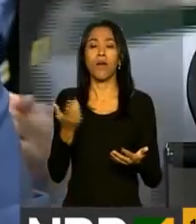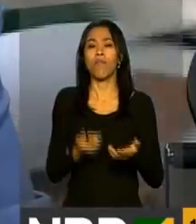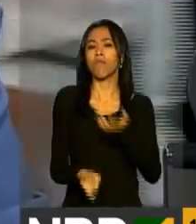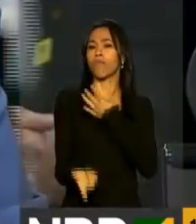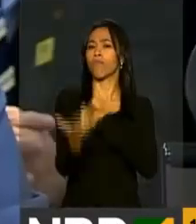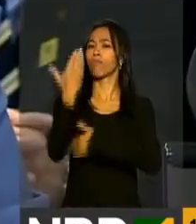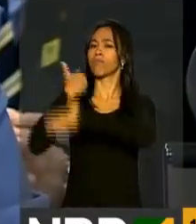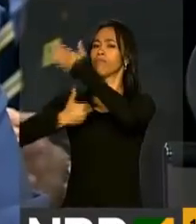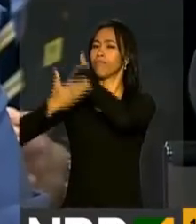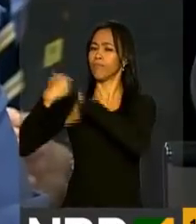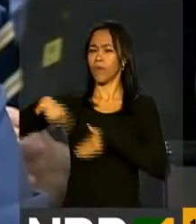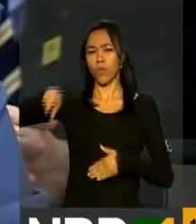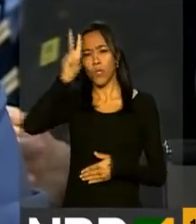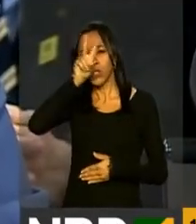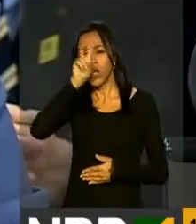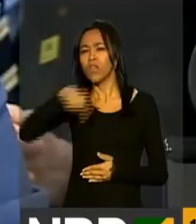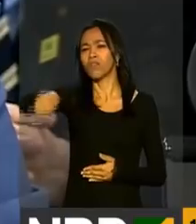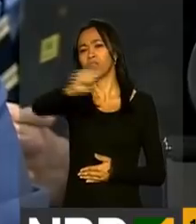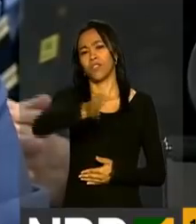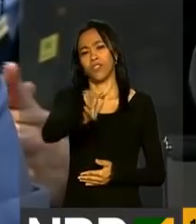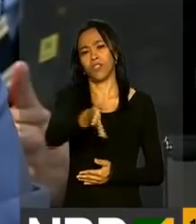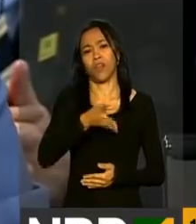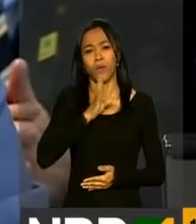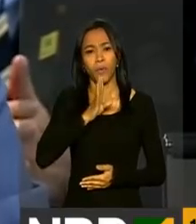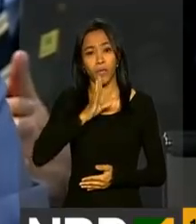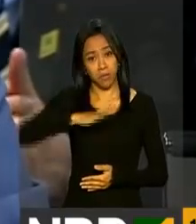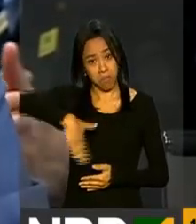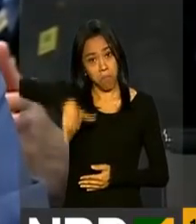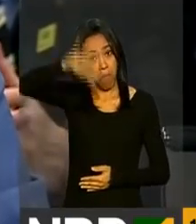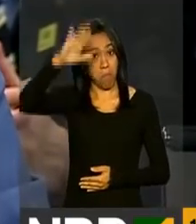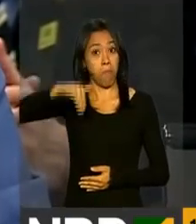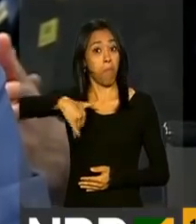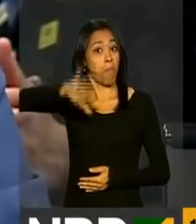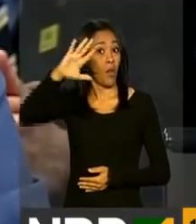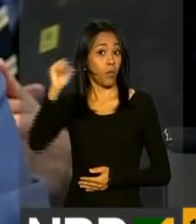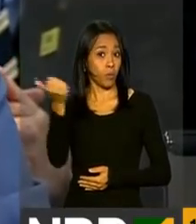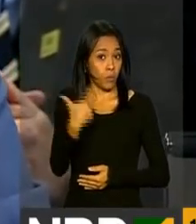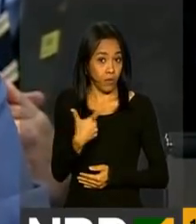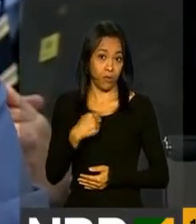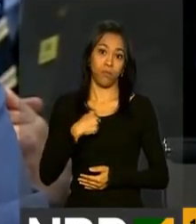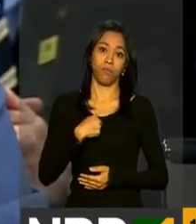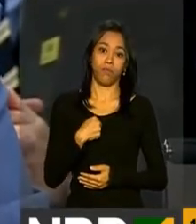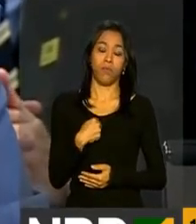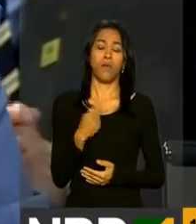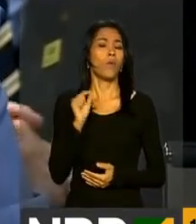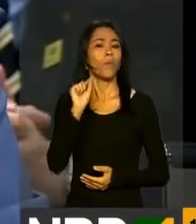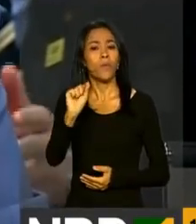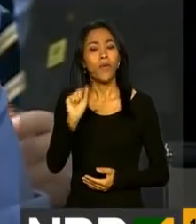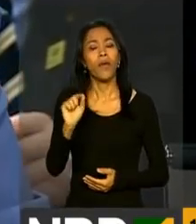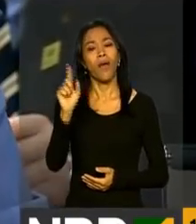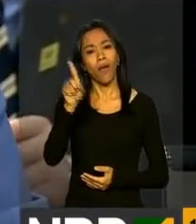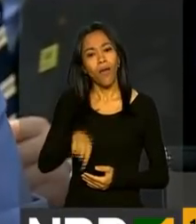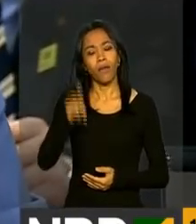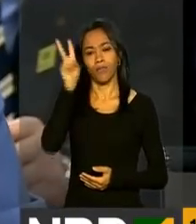que os senhores conhecem tanto o melhor do que eu o histórico da